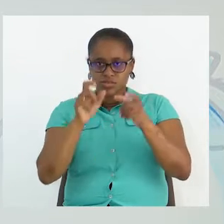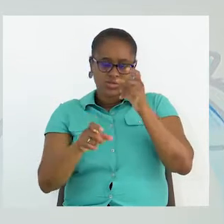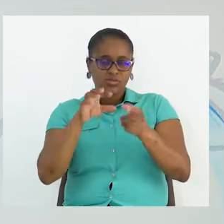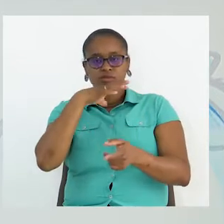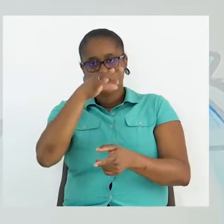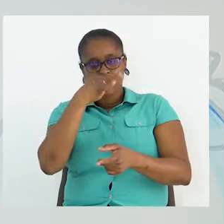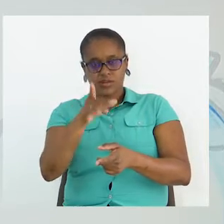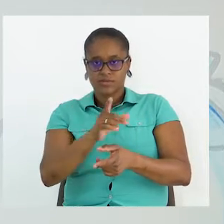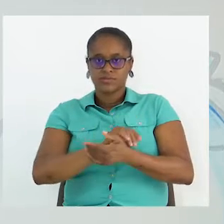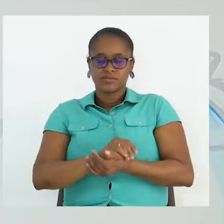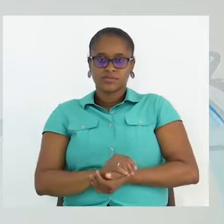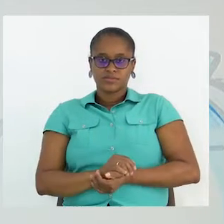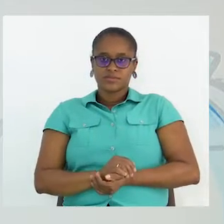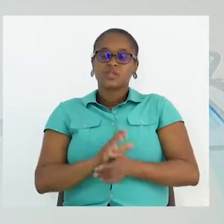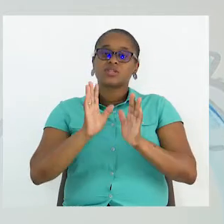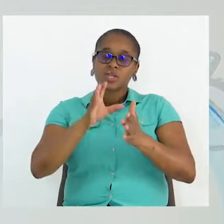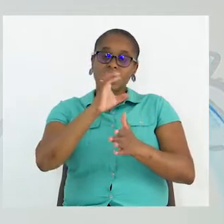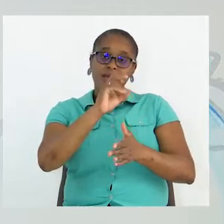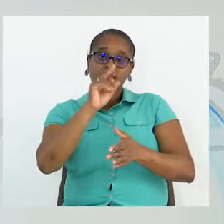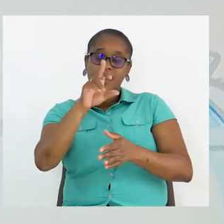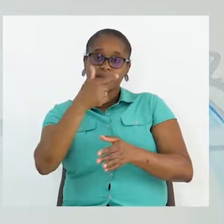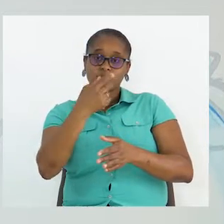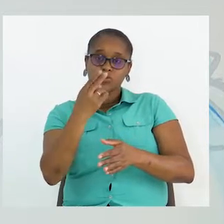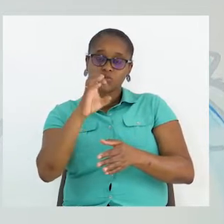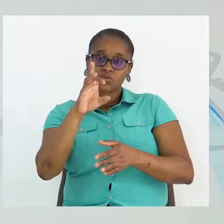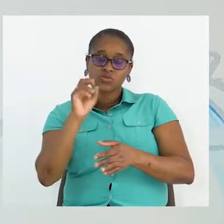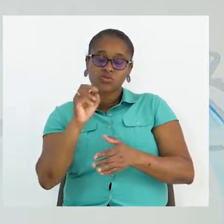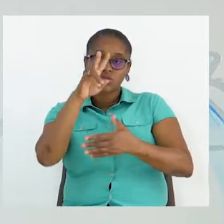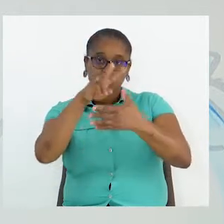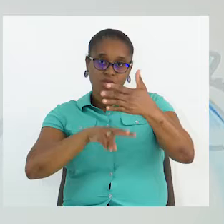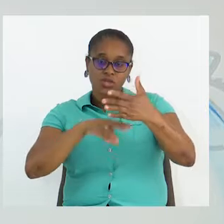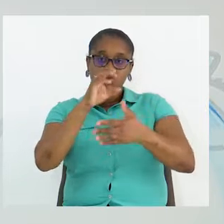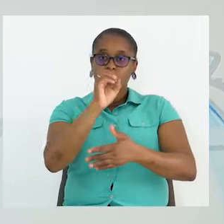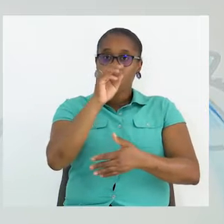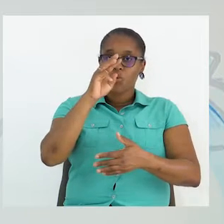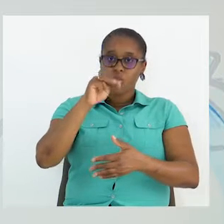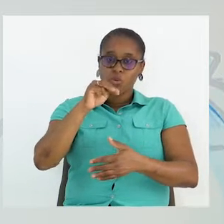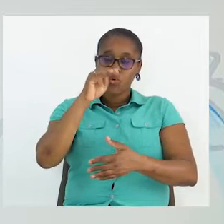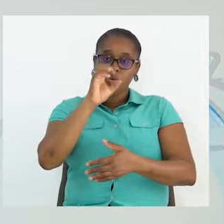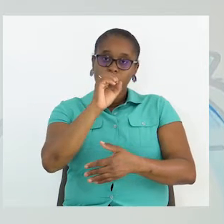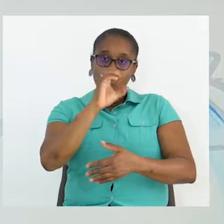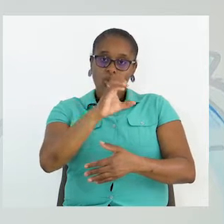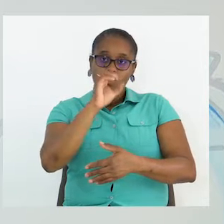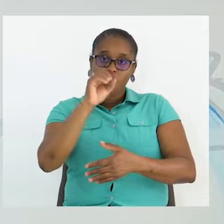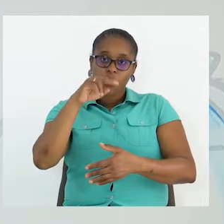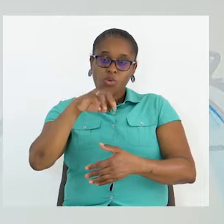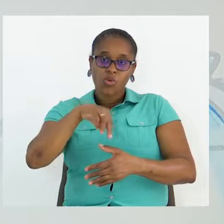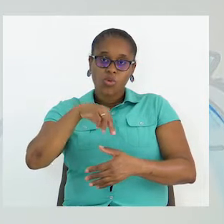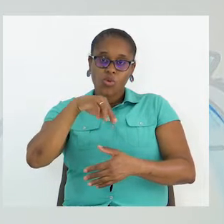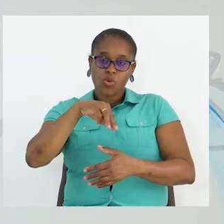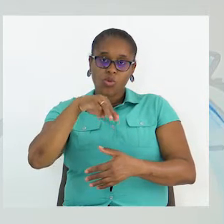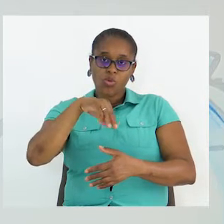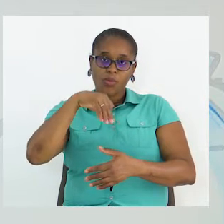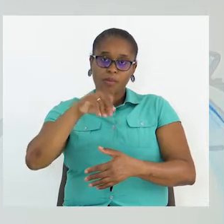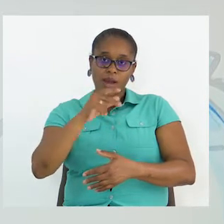que fala. Já cartucho é texto compacto mas que vem fora da vinheta, que ajuda